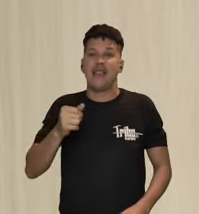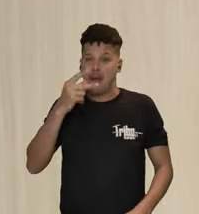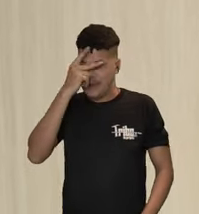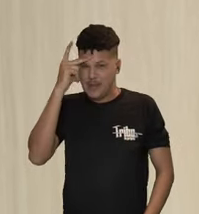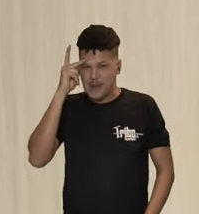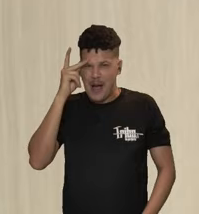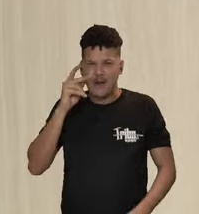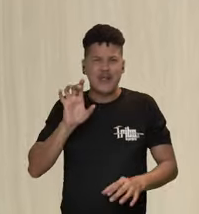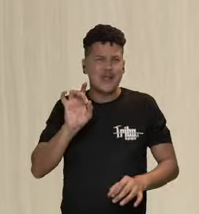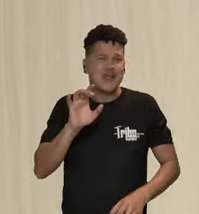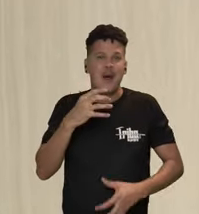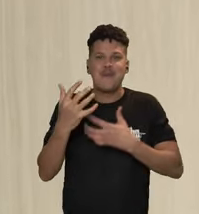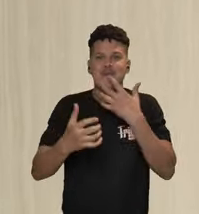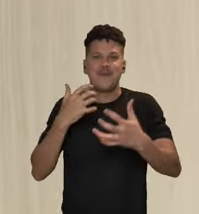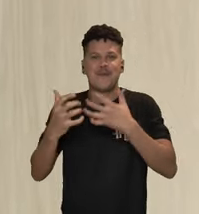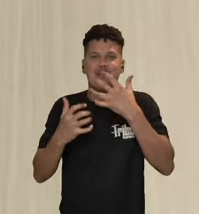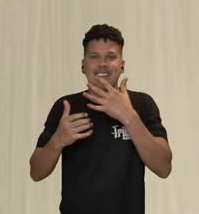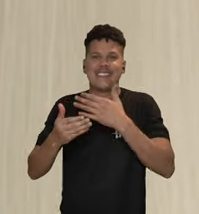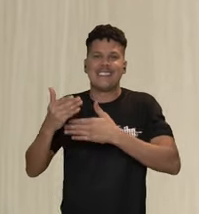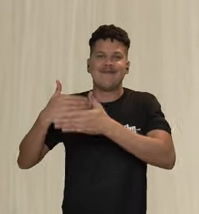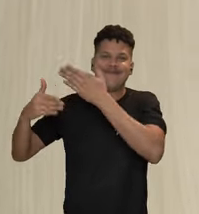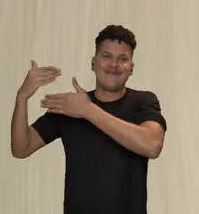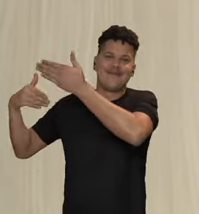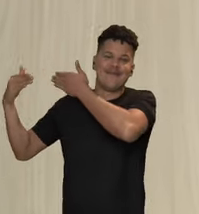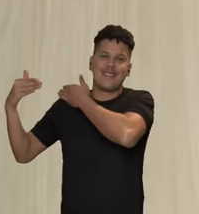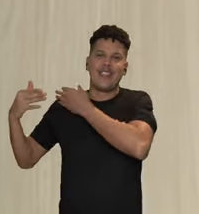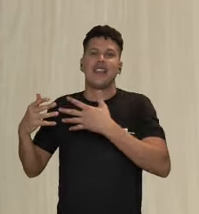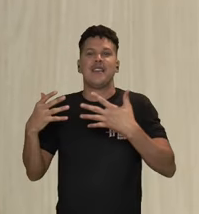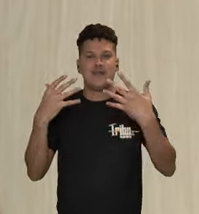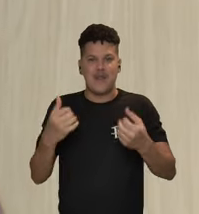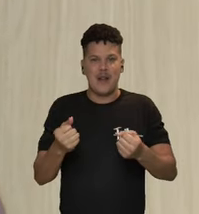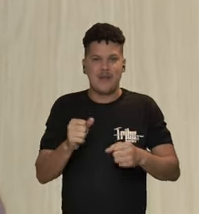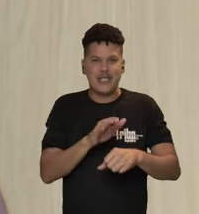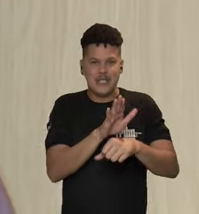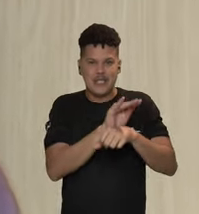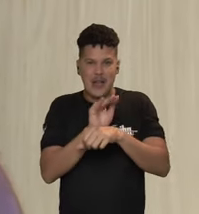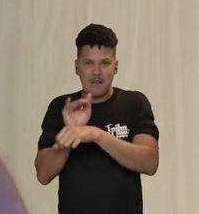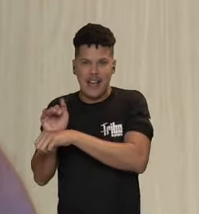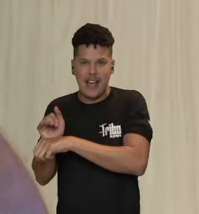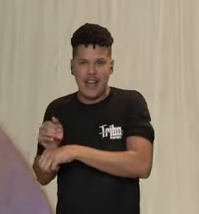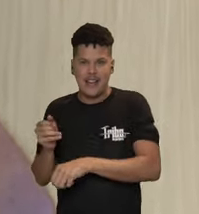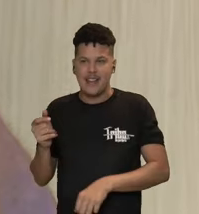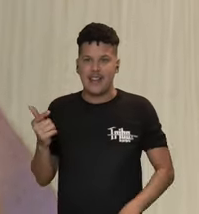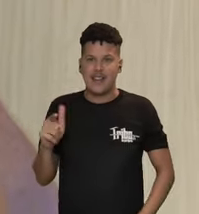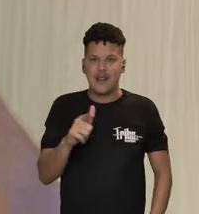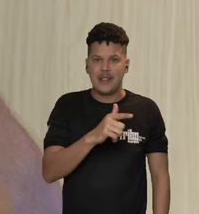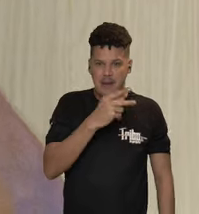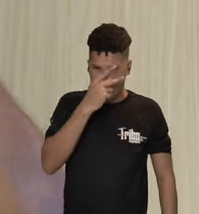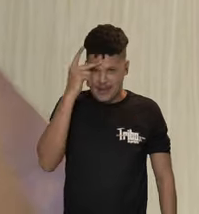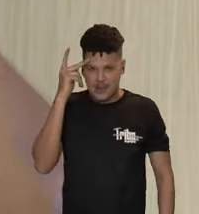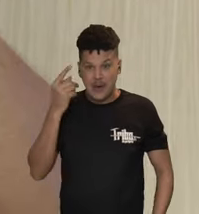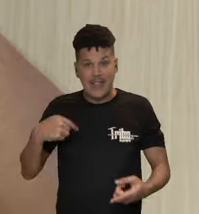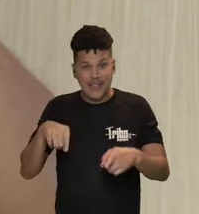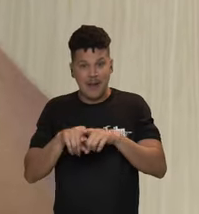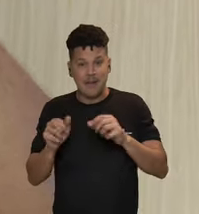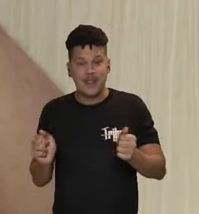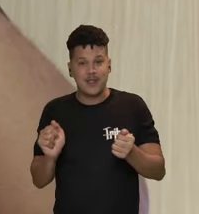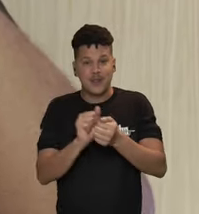antigas. Vamos colocar só aqueles clássicos da nata. Bora chamar mais uns moleque que colava com a gente sim, daquela sim. época.